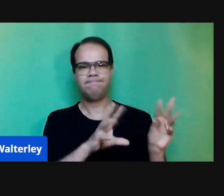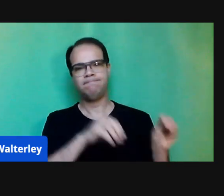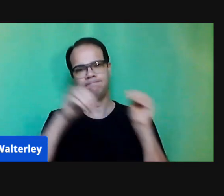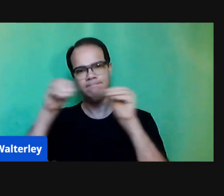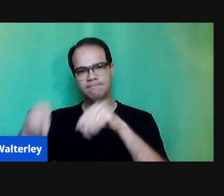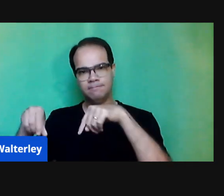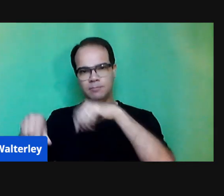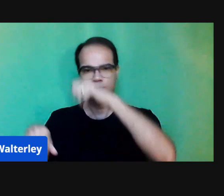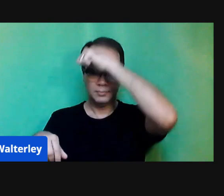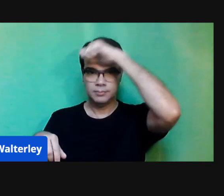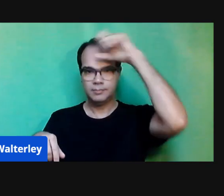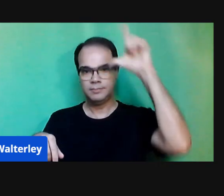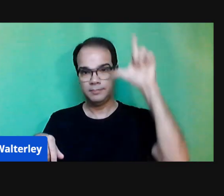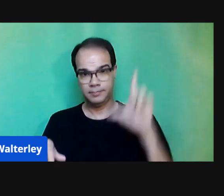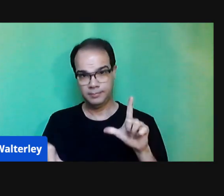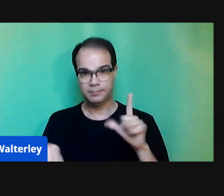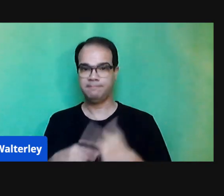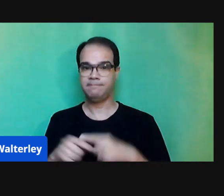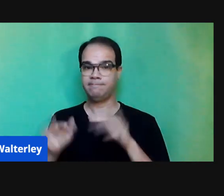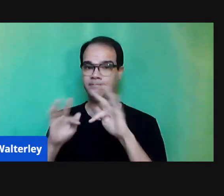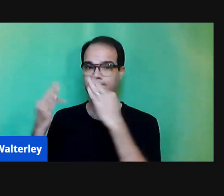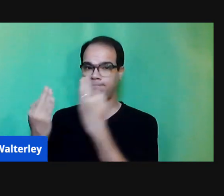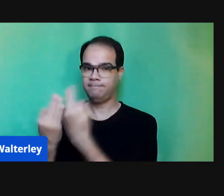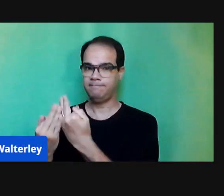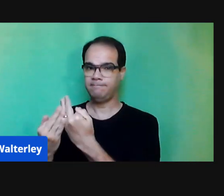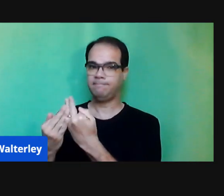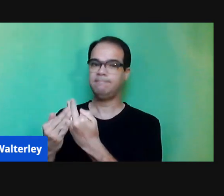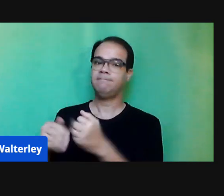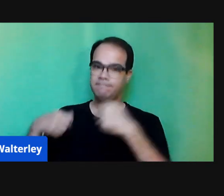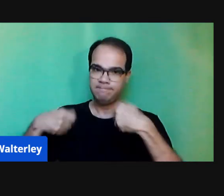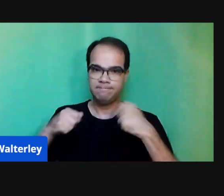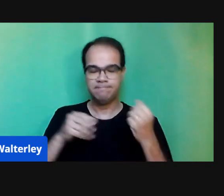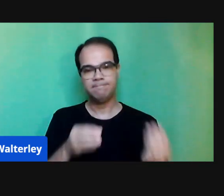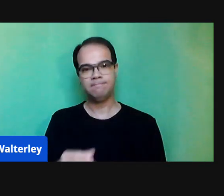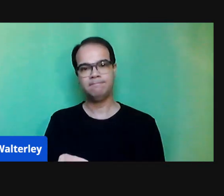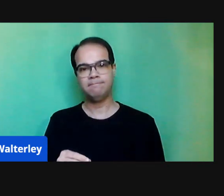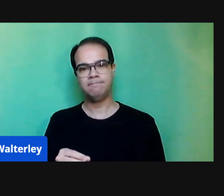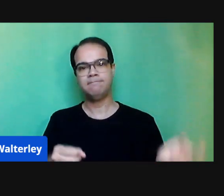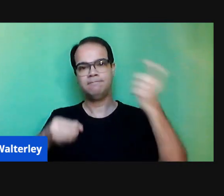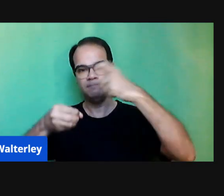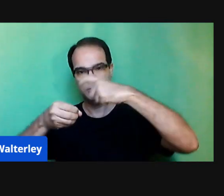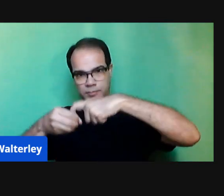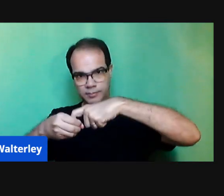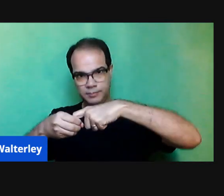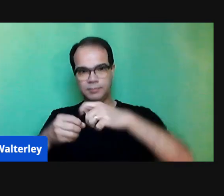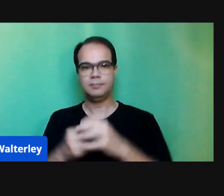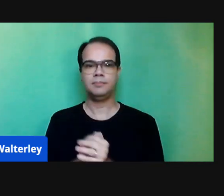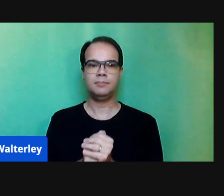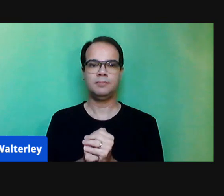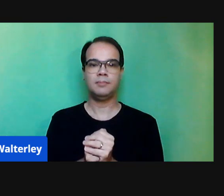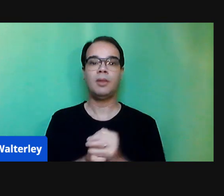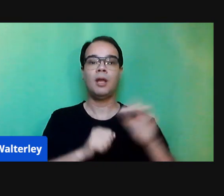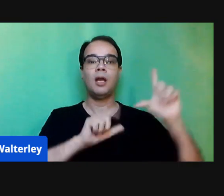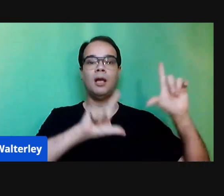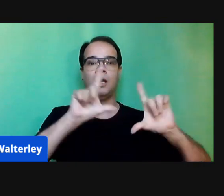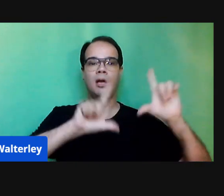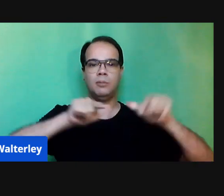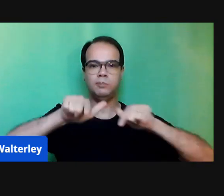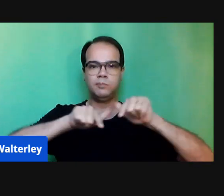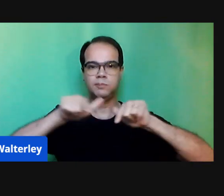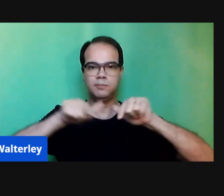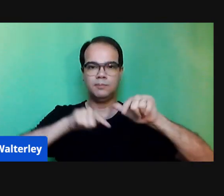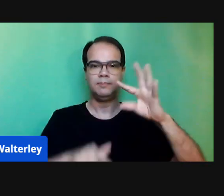Sul. Trabalho desde 1998 como produtor executivo na TV Educativa. Na